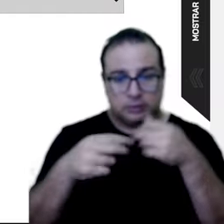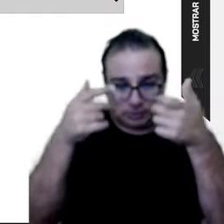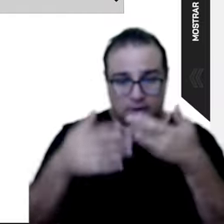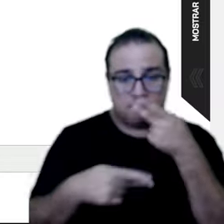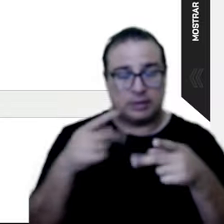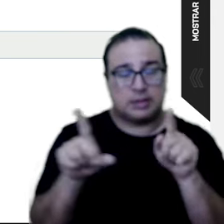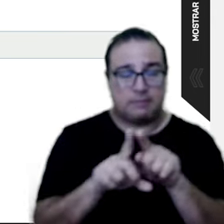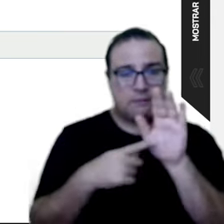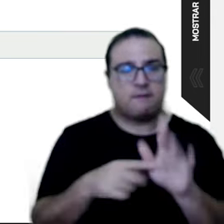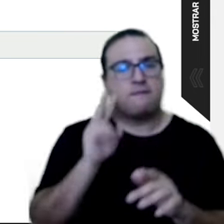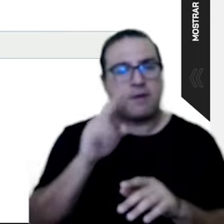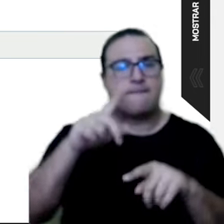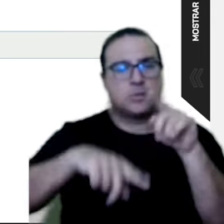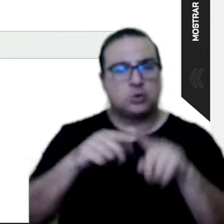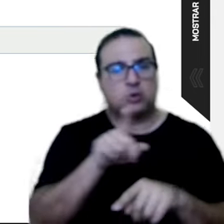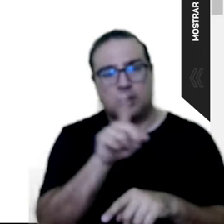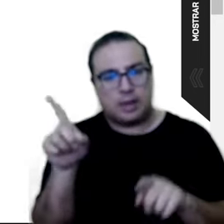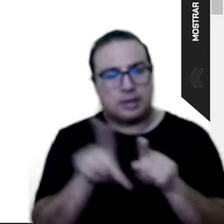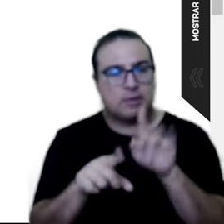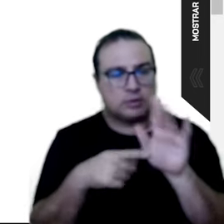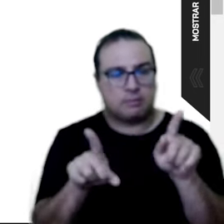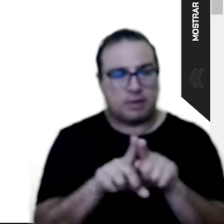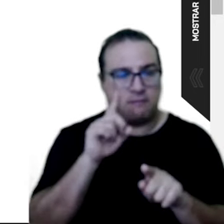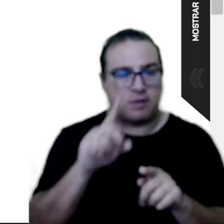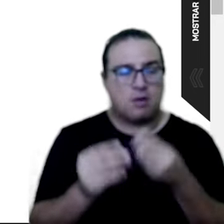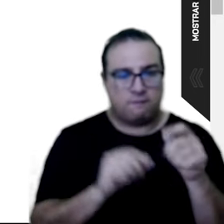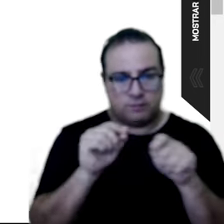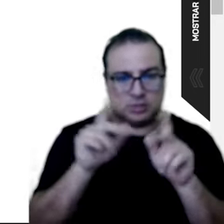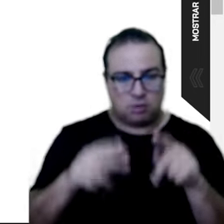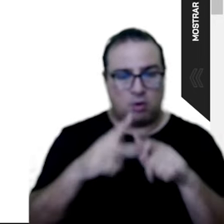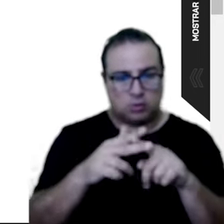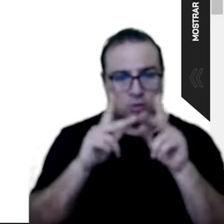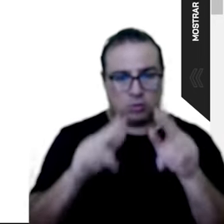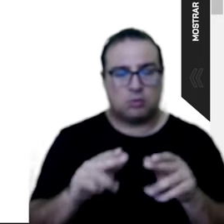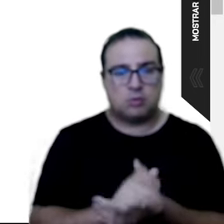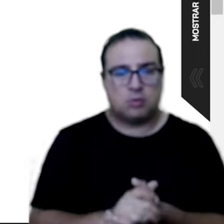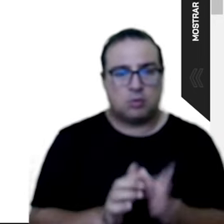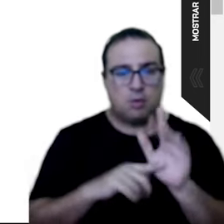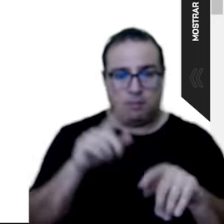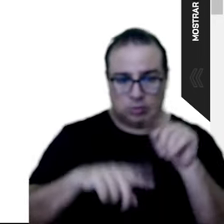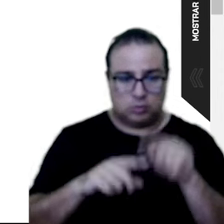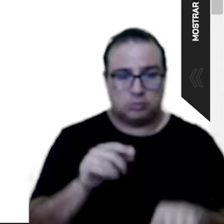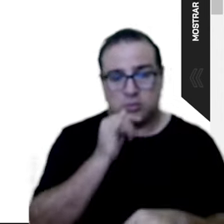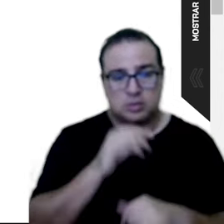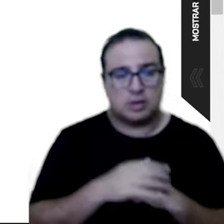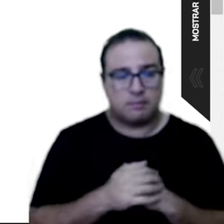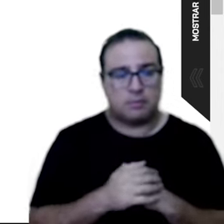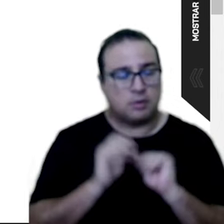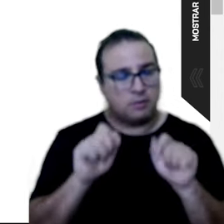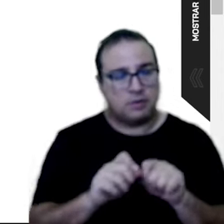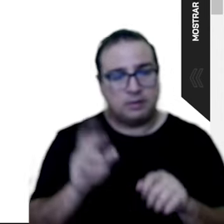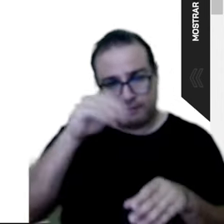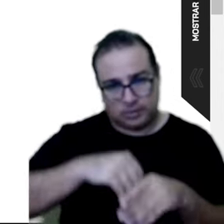quando vocês trouxeram pra gente de ver o produto lá e aqui também já fazer a correção de acordo com o produto por exemplo